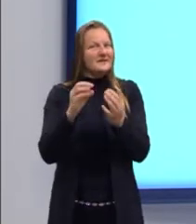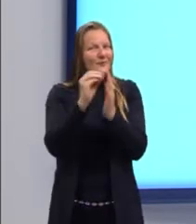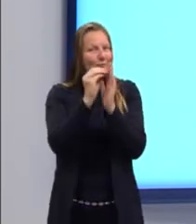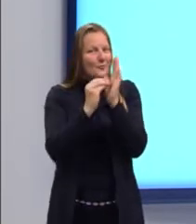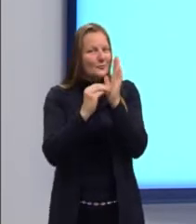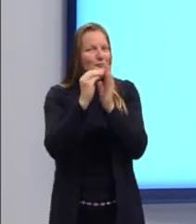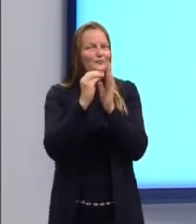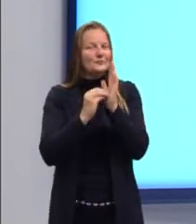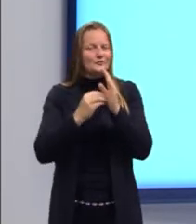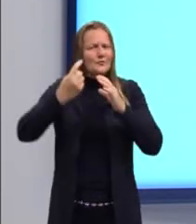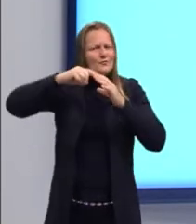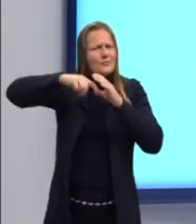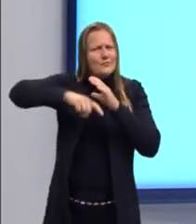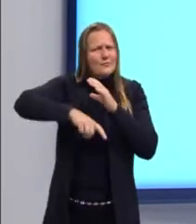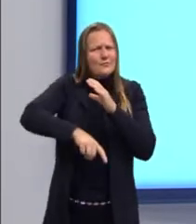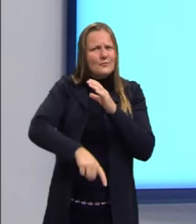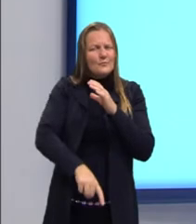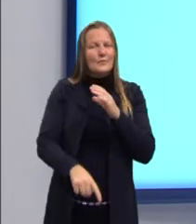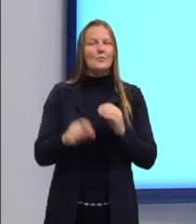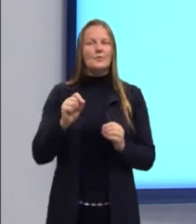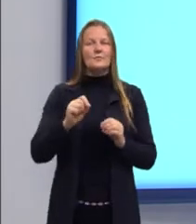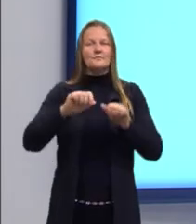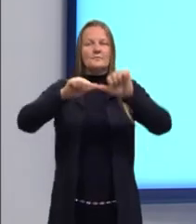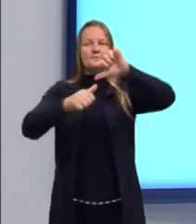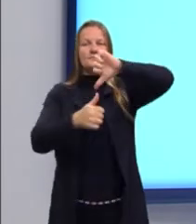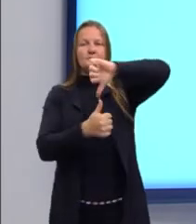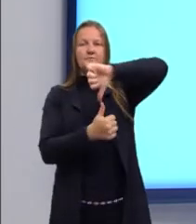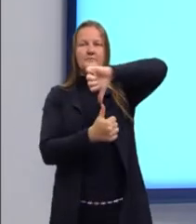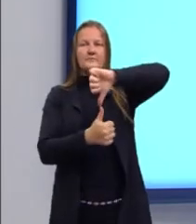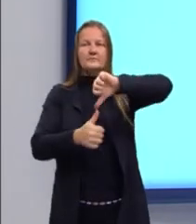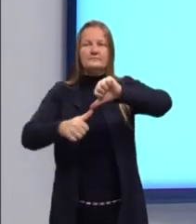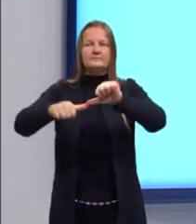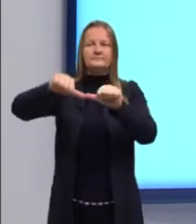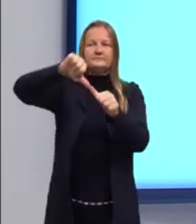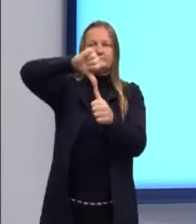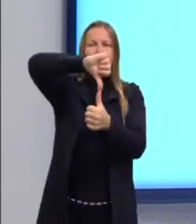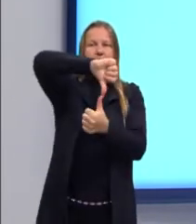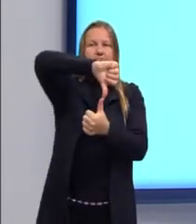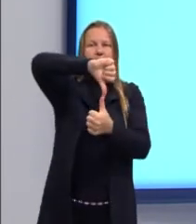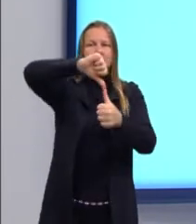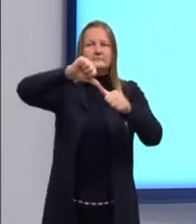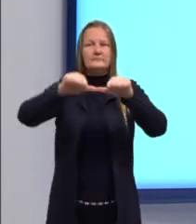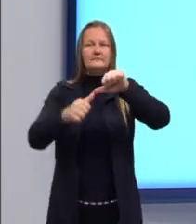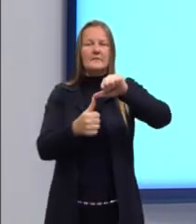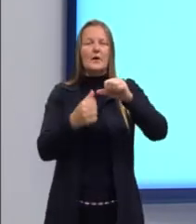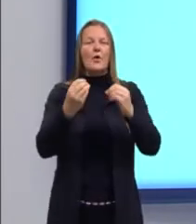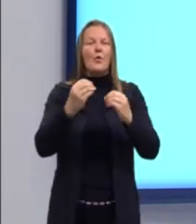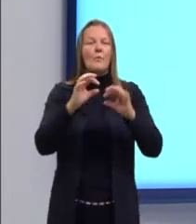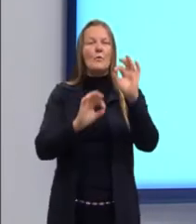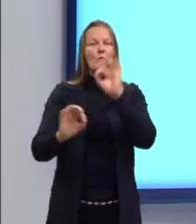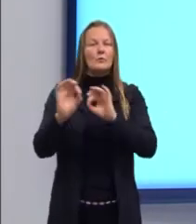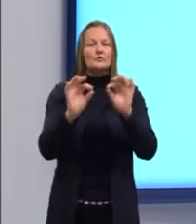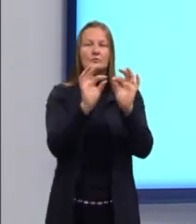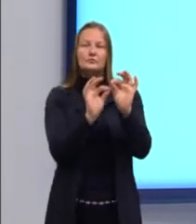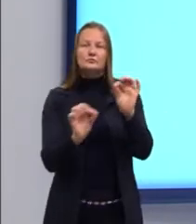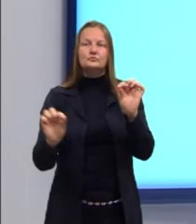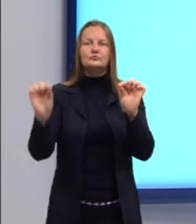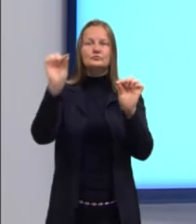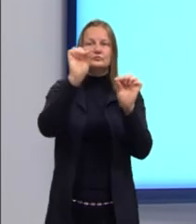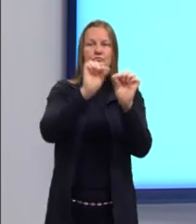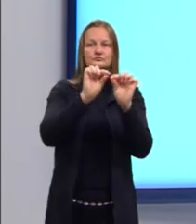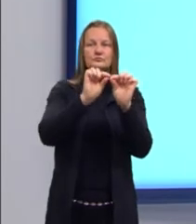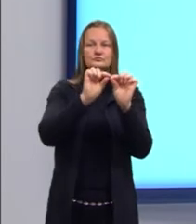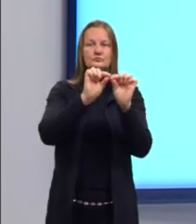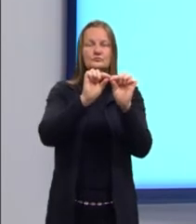né bem a fundo o que que é o nosso círculo trigonométrico como que nós construímos E como que nós identificamos